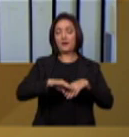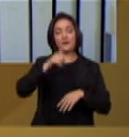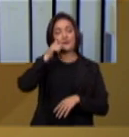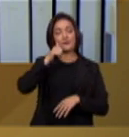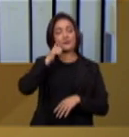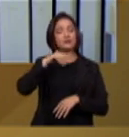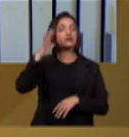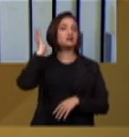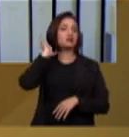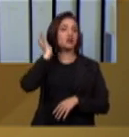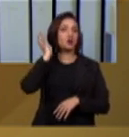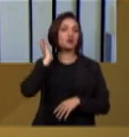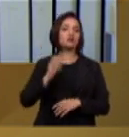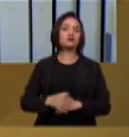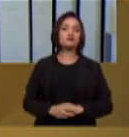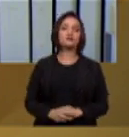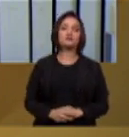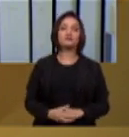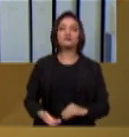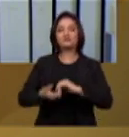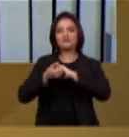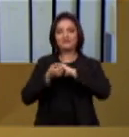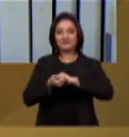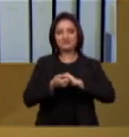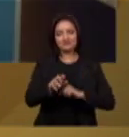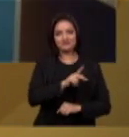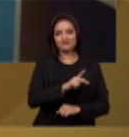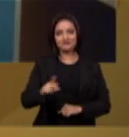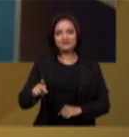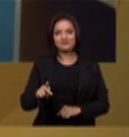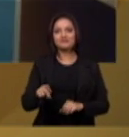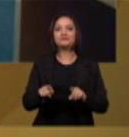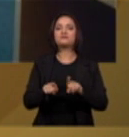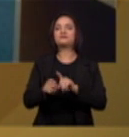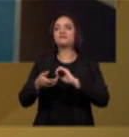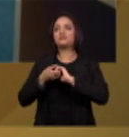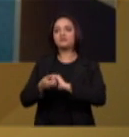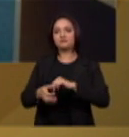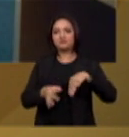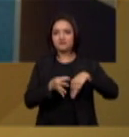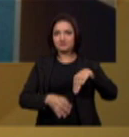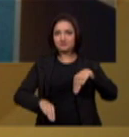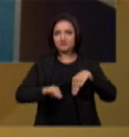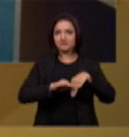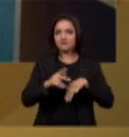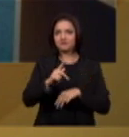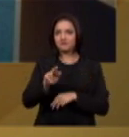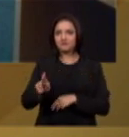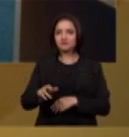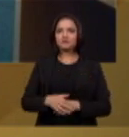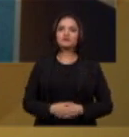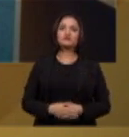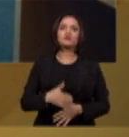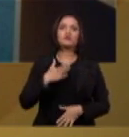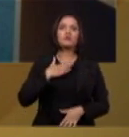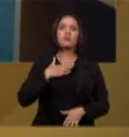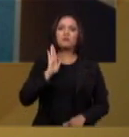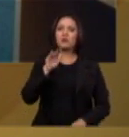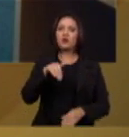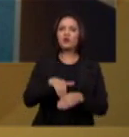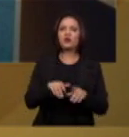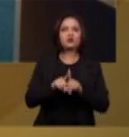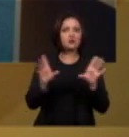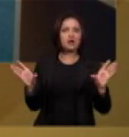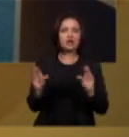Senhor presidente, eminentes pares, senhor procurador-geral da República, eu também trago o voto escrito e vou juntar